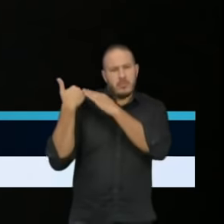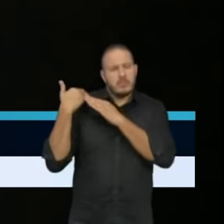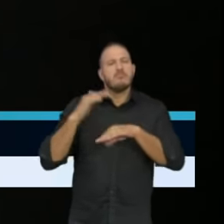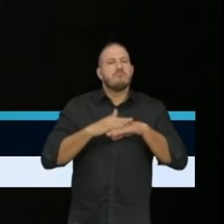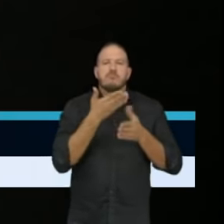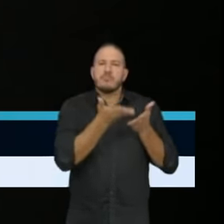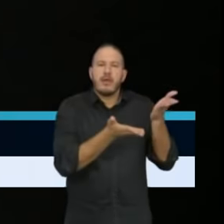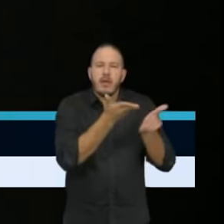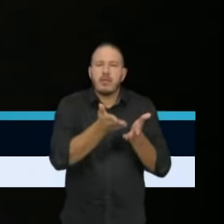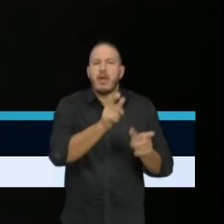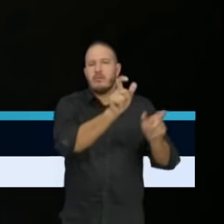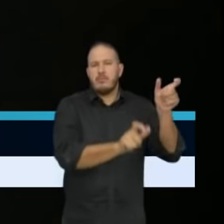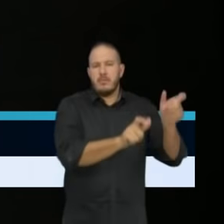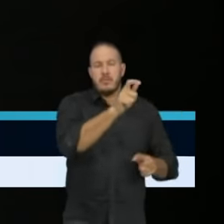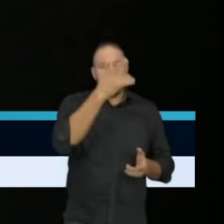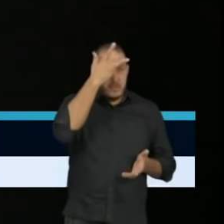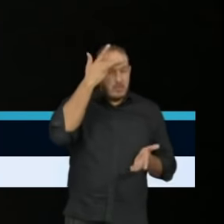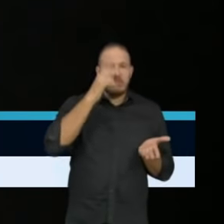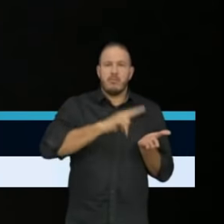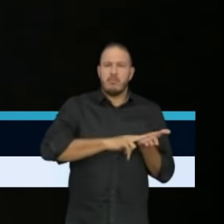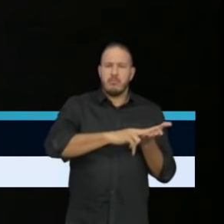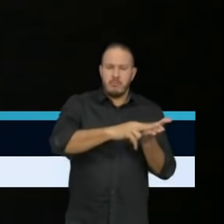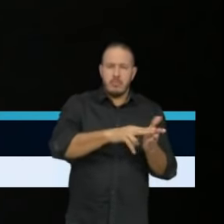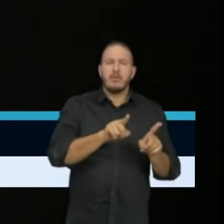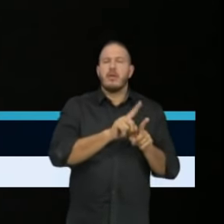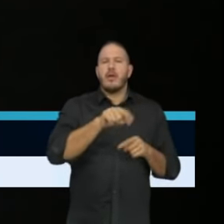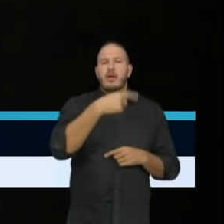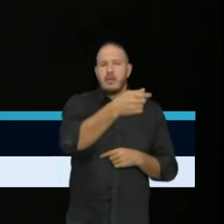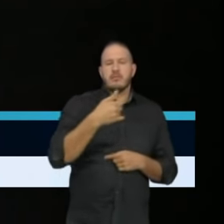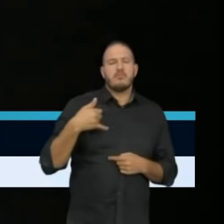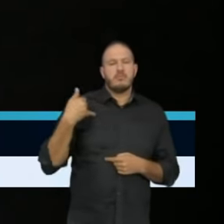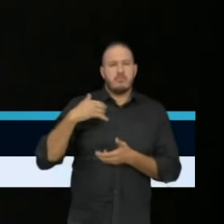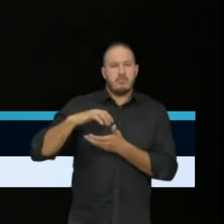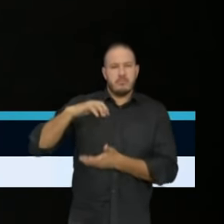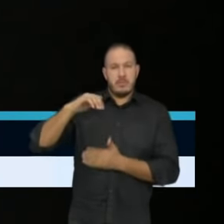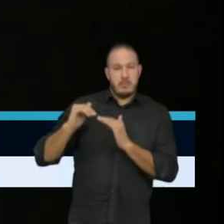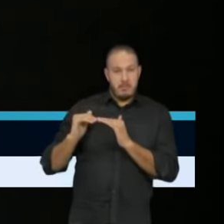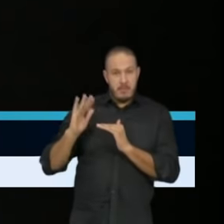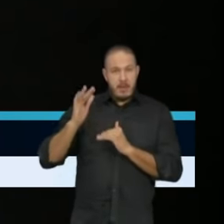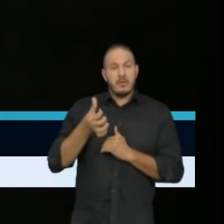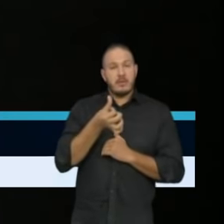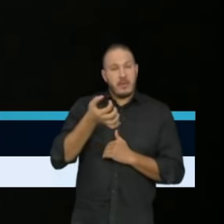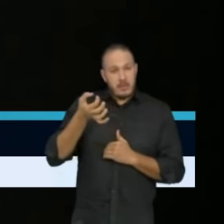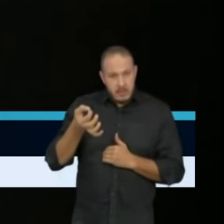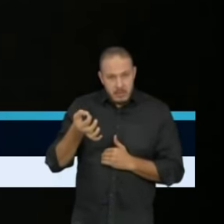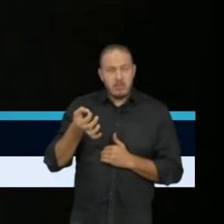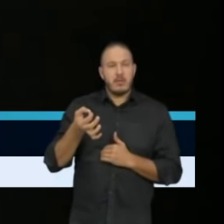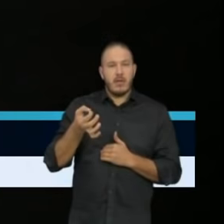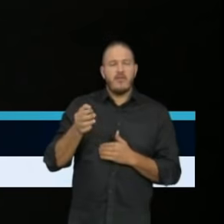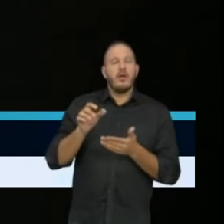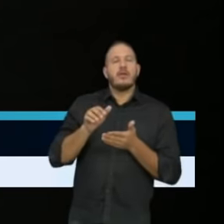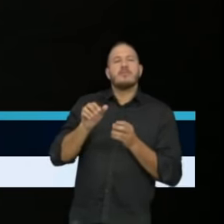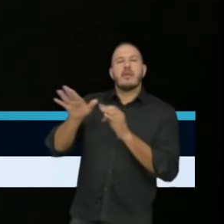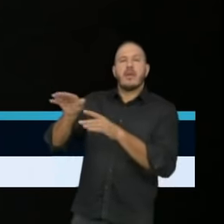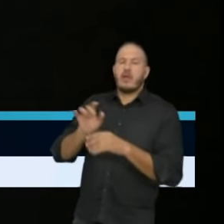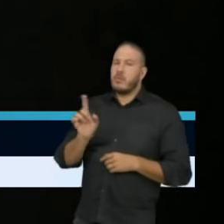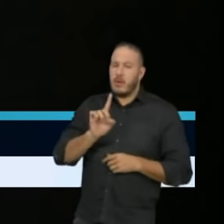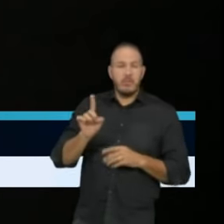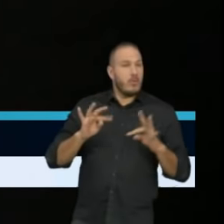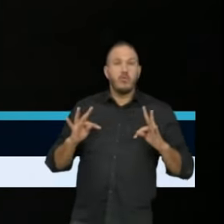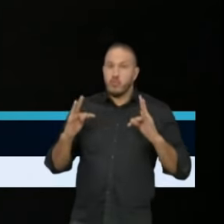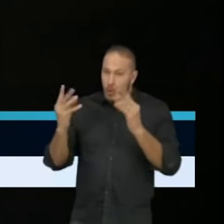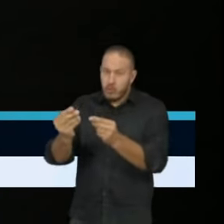isso, nem aqueles acima de 80 anos de idade, de 60 anos de idade foram dispensados do trabalho. Todos eles